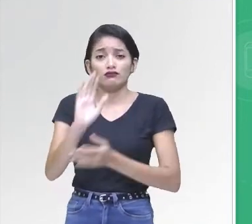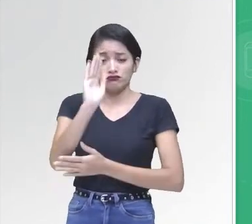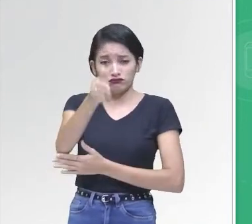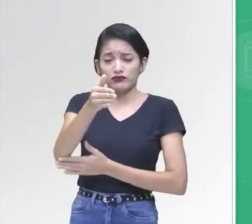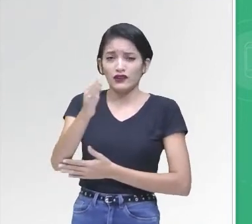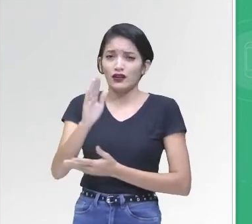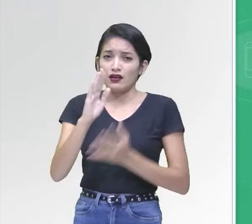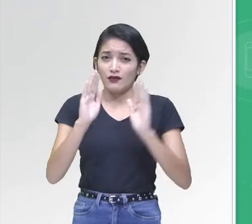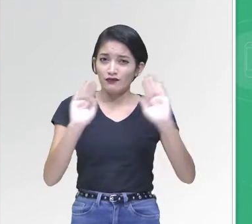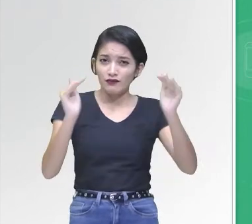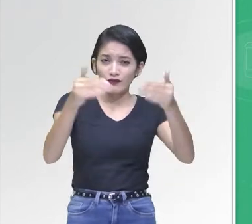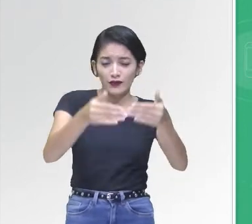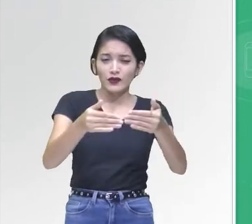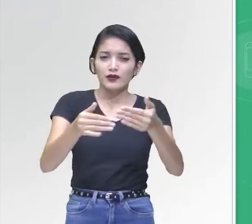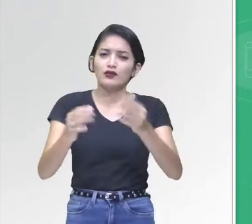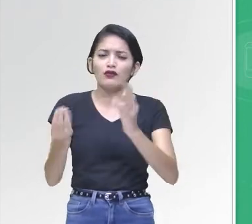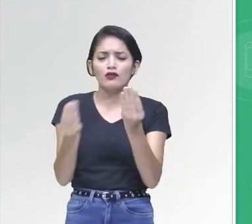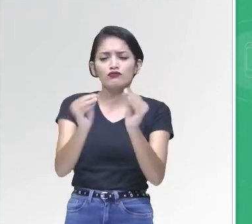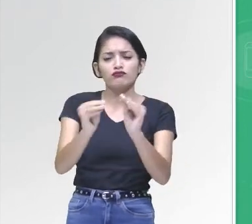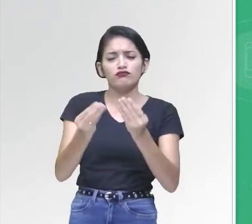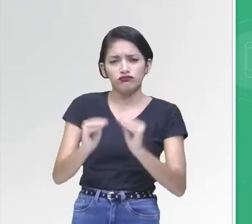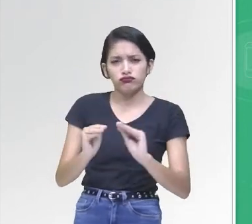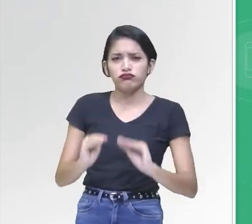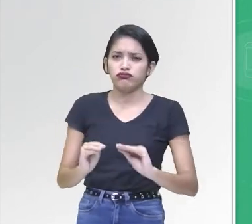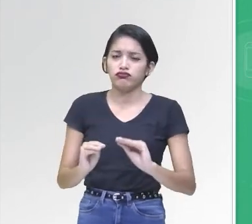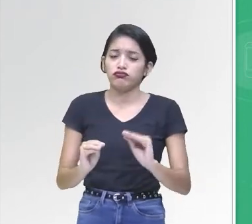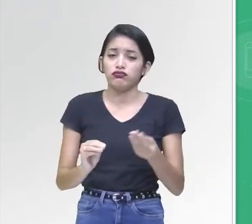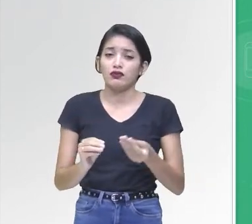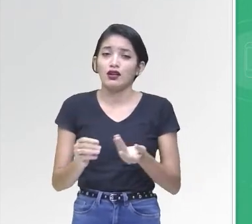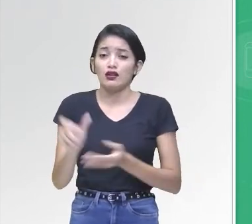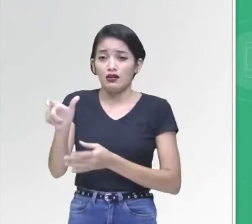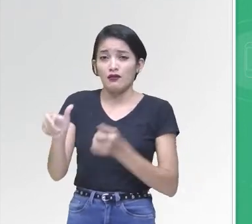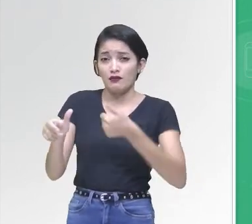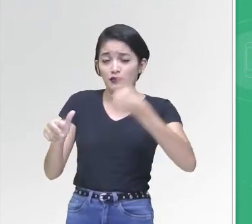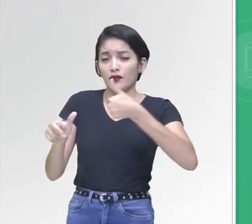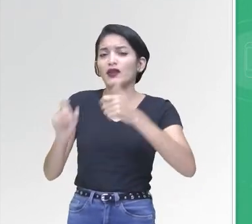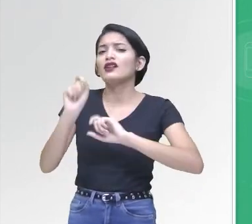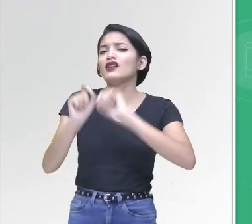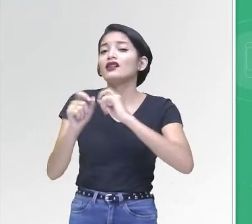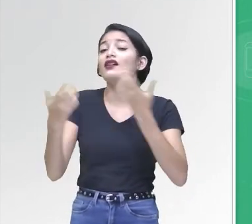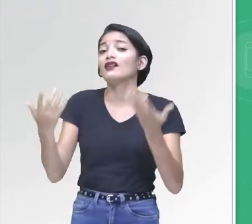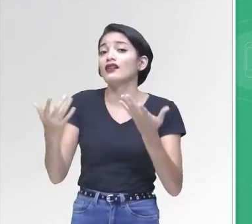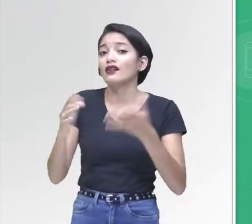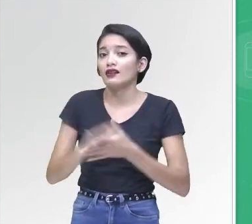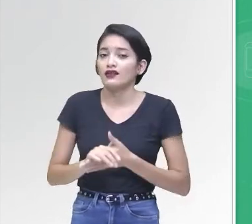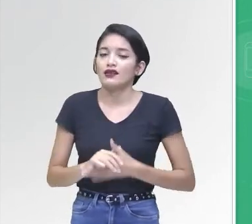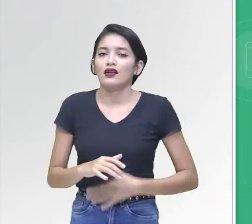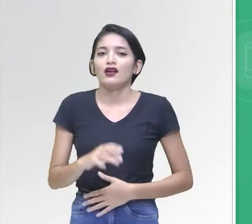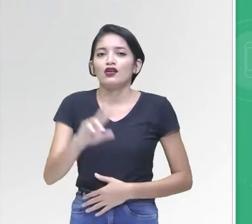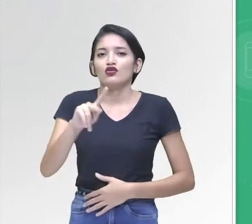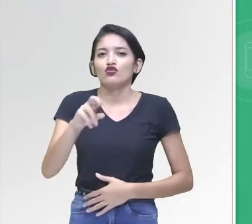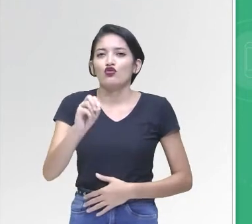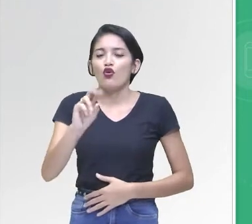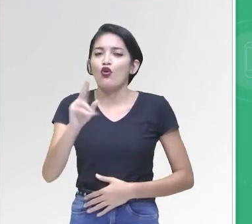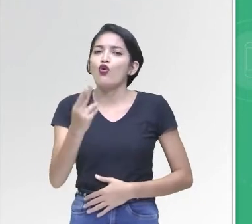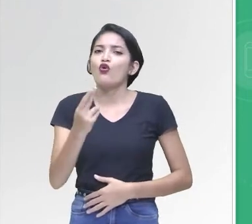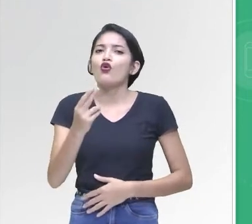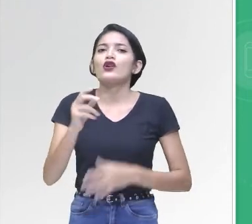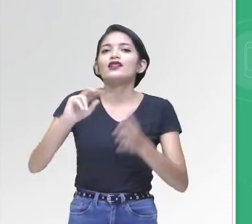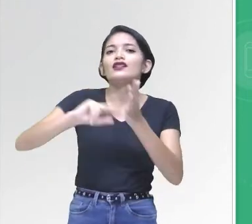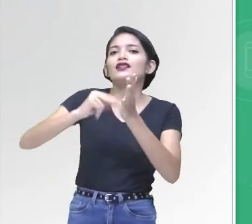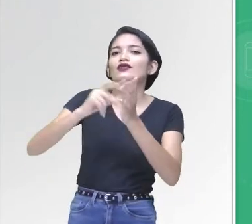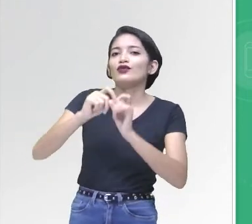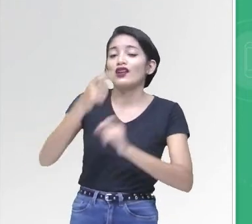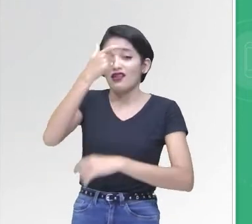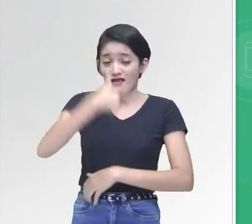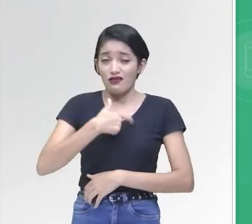ele vai colocando tudo, né, na primeira pessoa. Qual a primeira pessoa, professor? É o yo, que quer dizer eu. Ou seja, eu